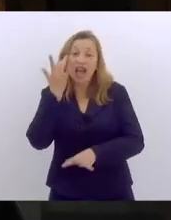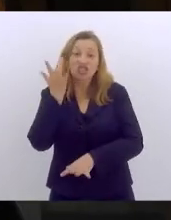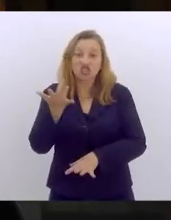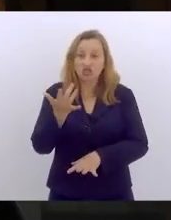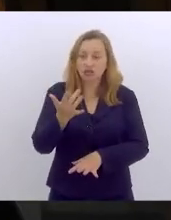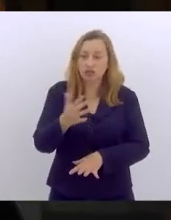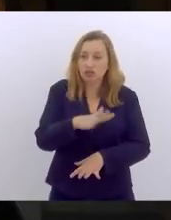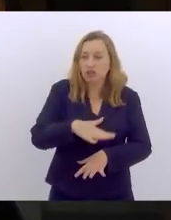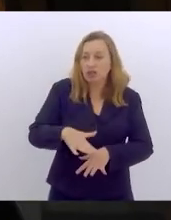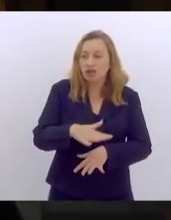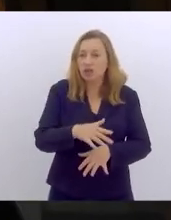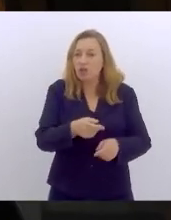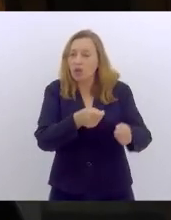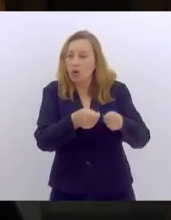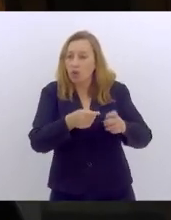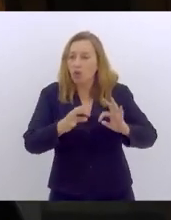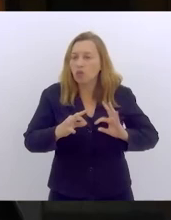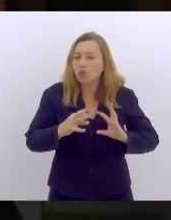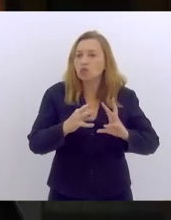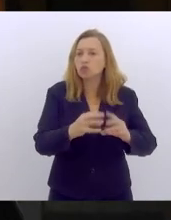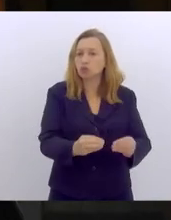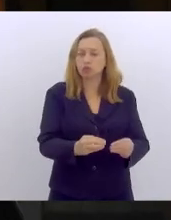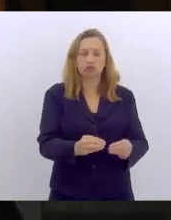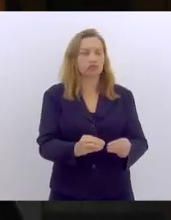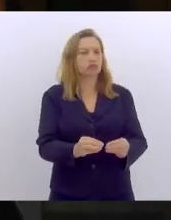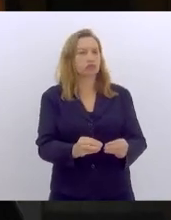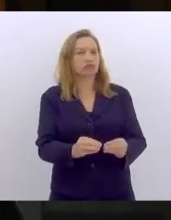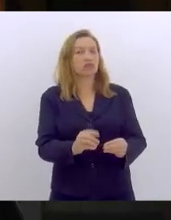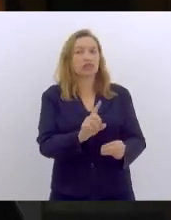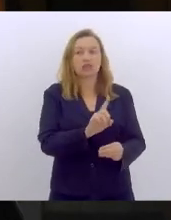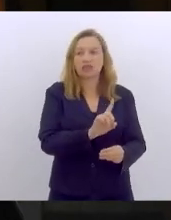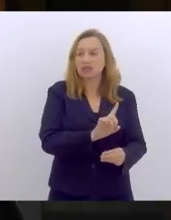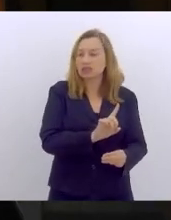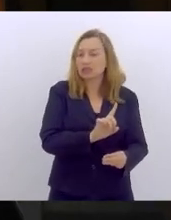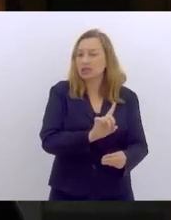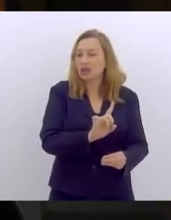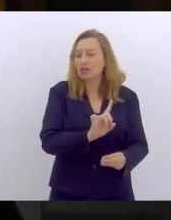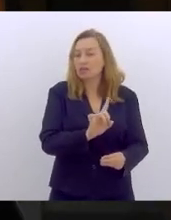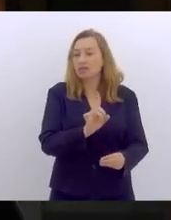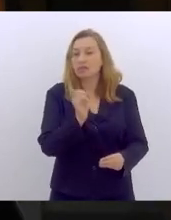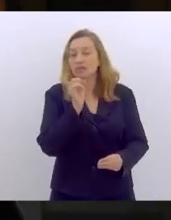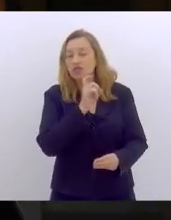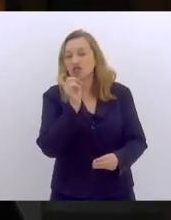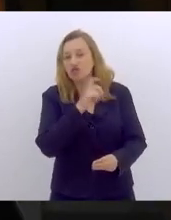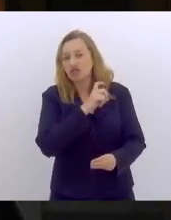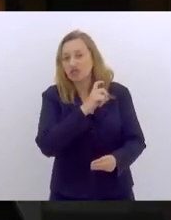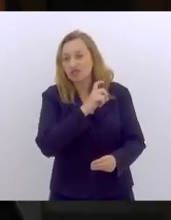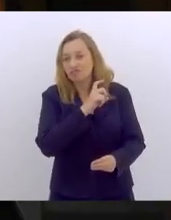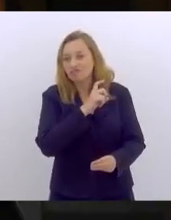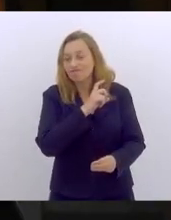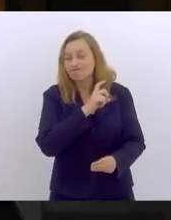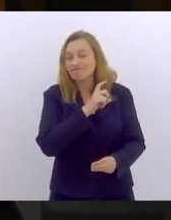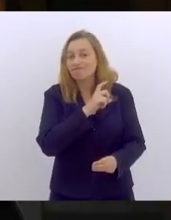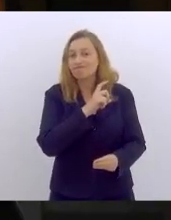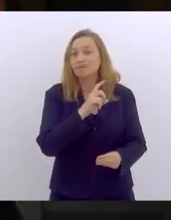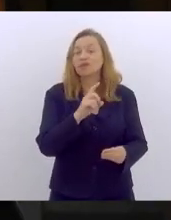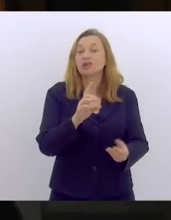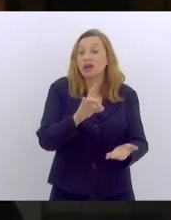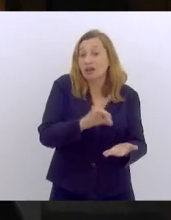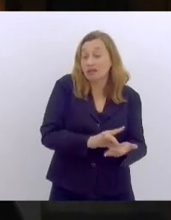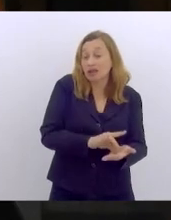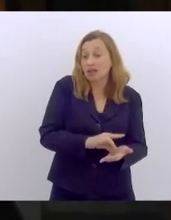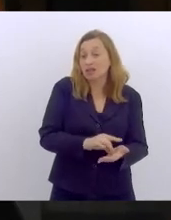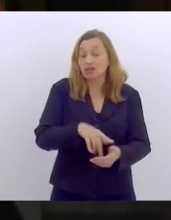é capaz de regular tudo, quando isso é um blefe. E a situação atual do país